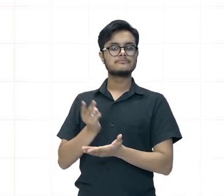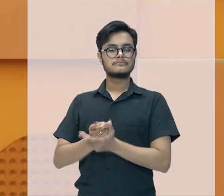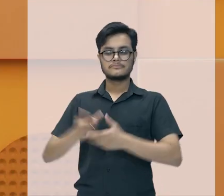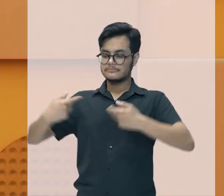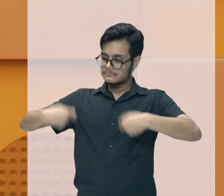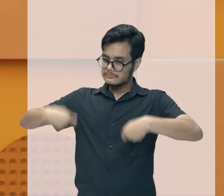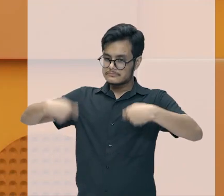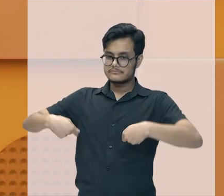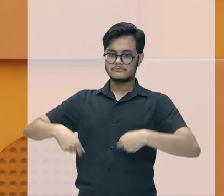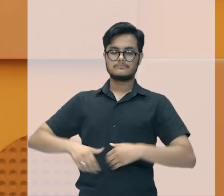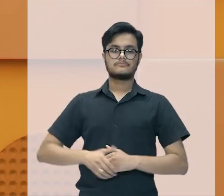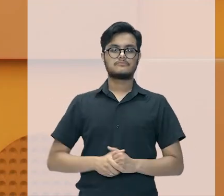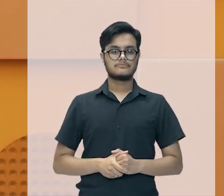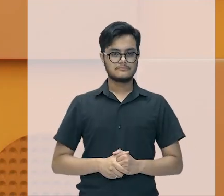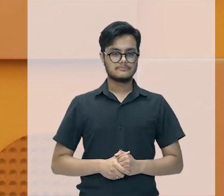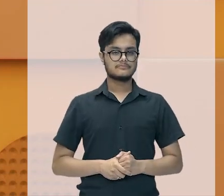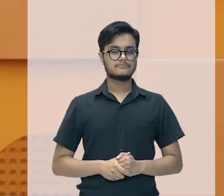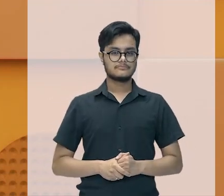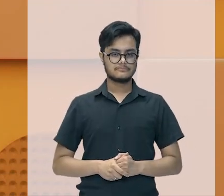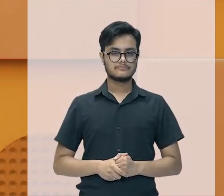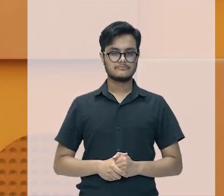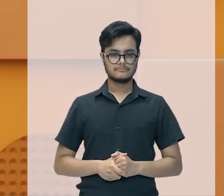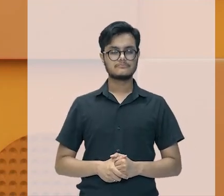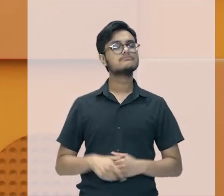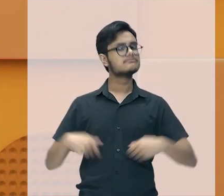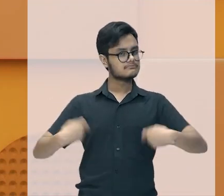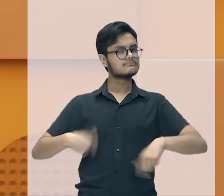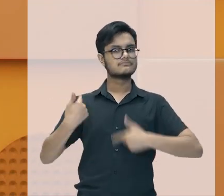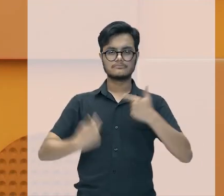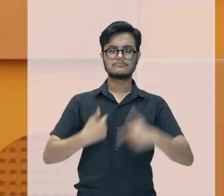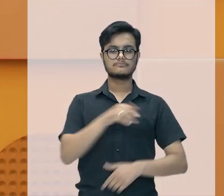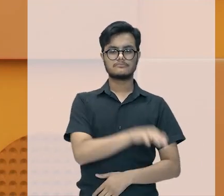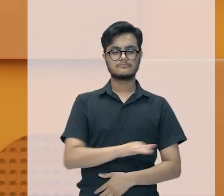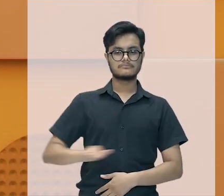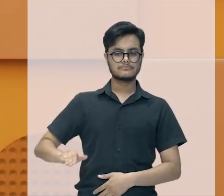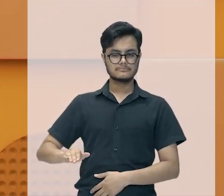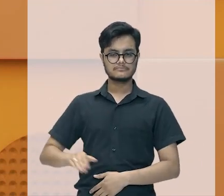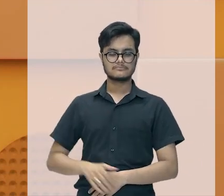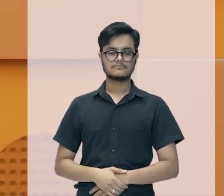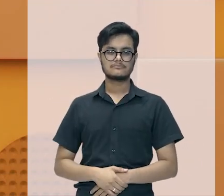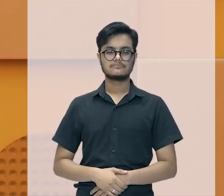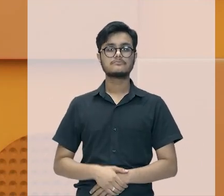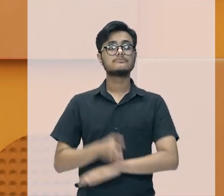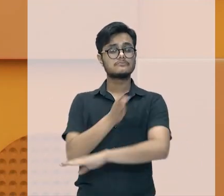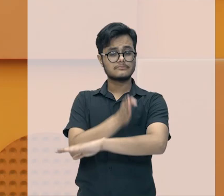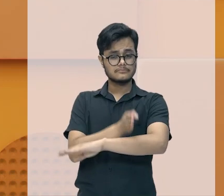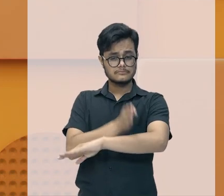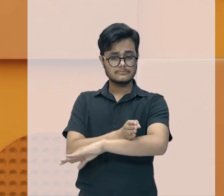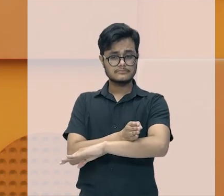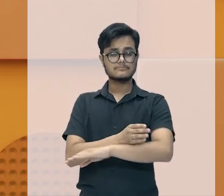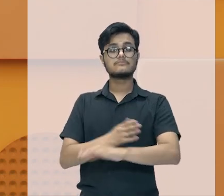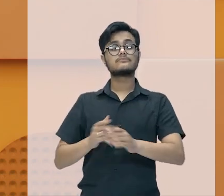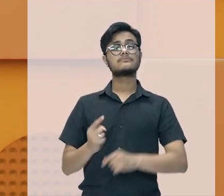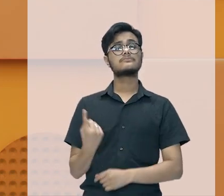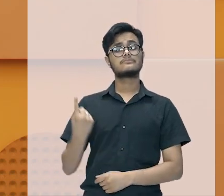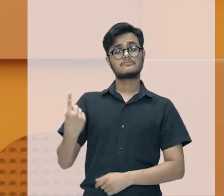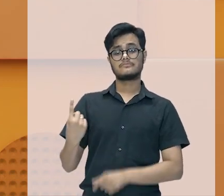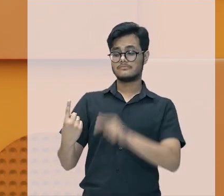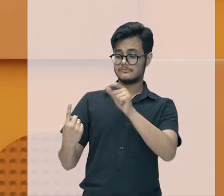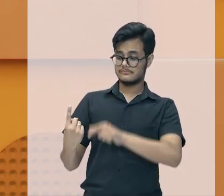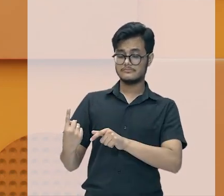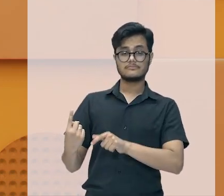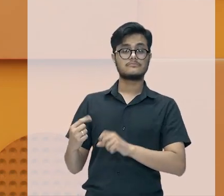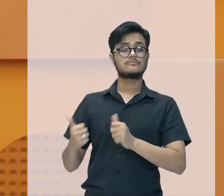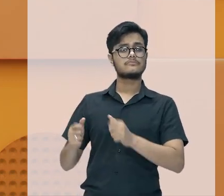começando a ser o quê? Colocados então para o trabalho. Nesse período aqui da Idade Média, uma criança, a partir do momento